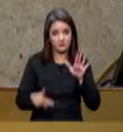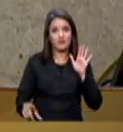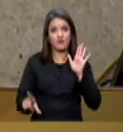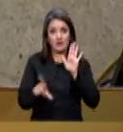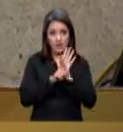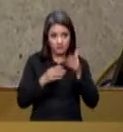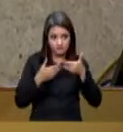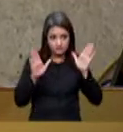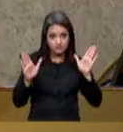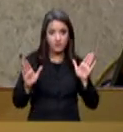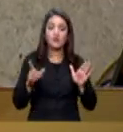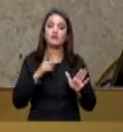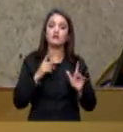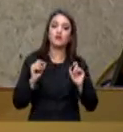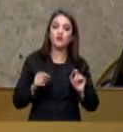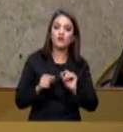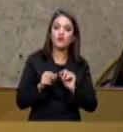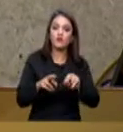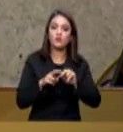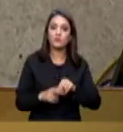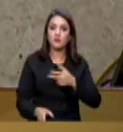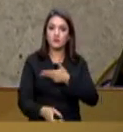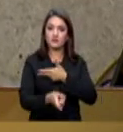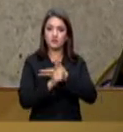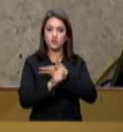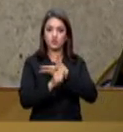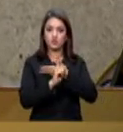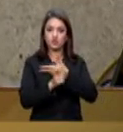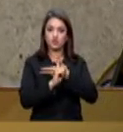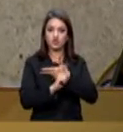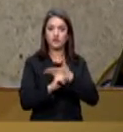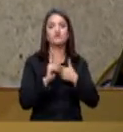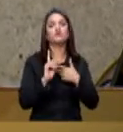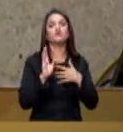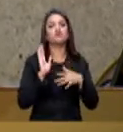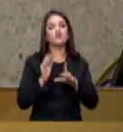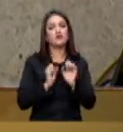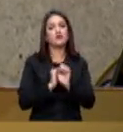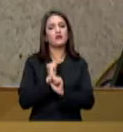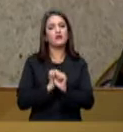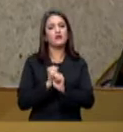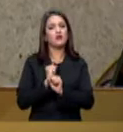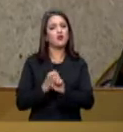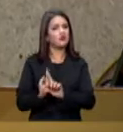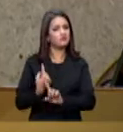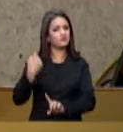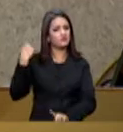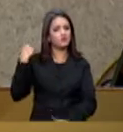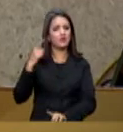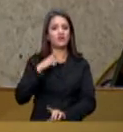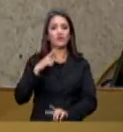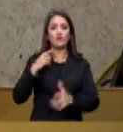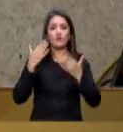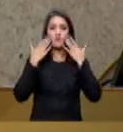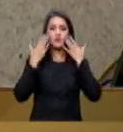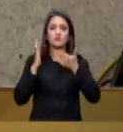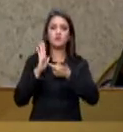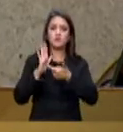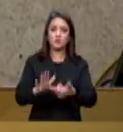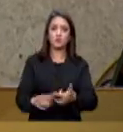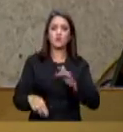14.026/2020 foi engendrado pelo Poder Executivo Federal anos antes, mediante a apresentação de